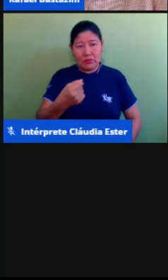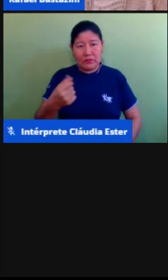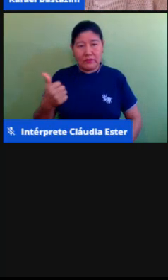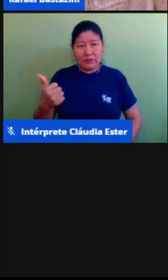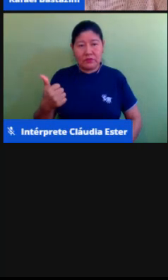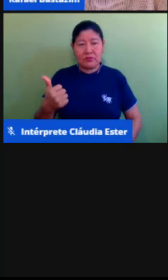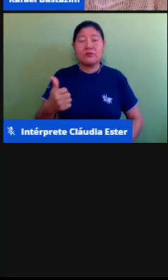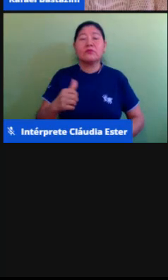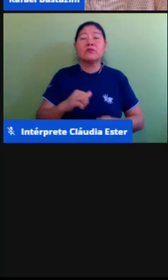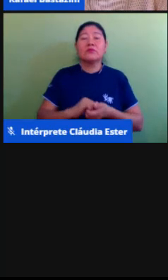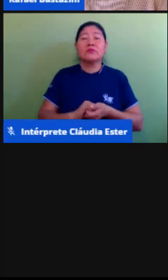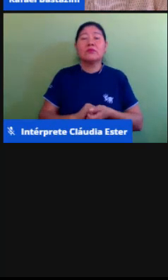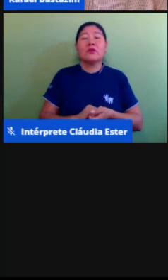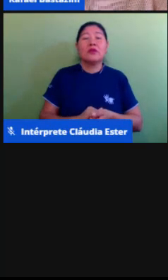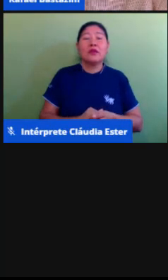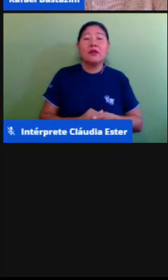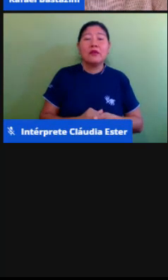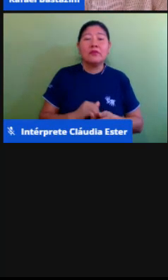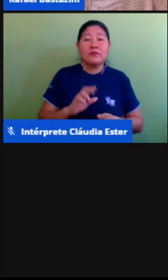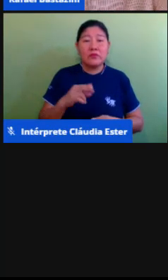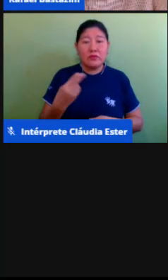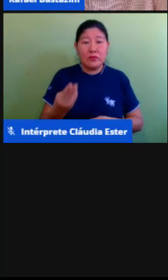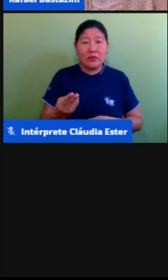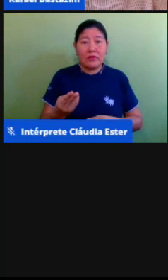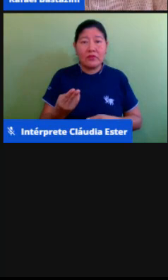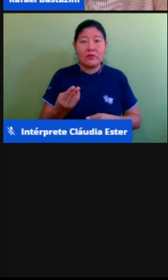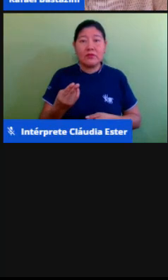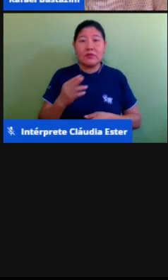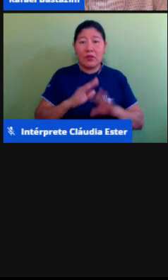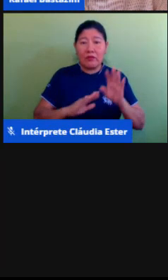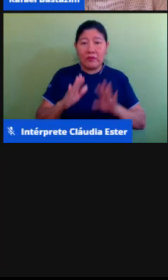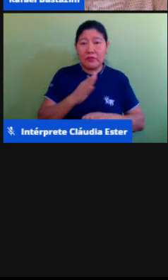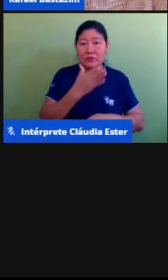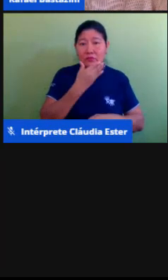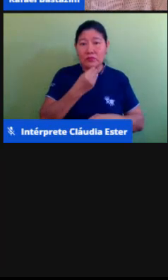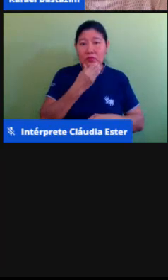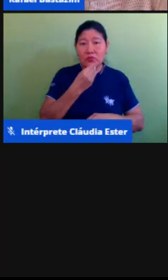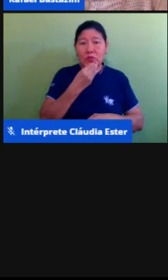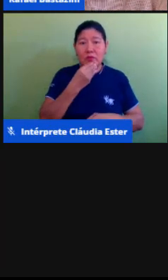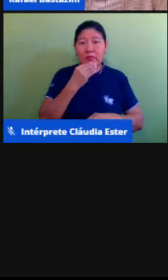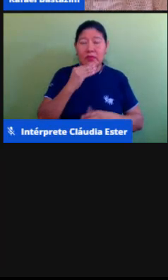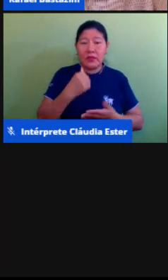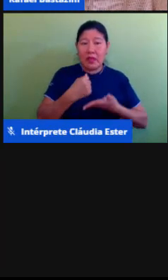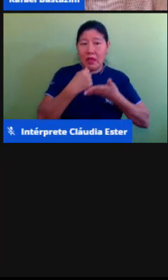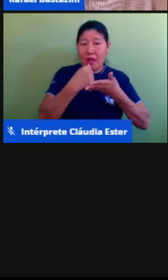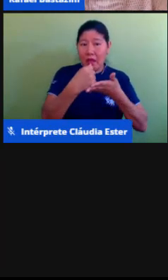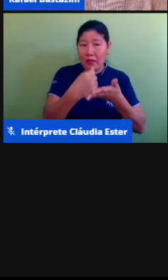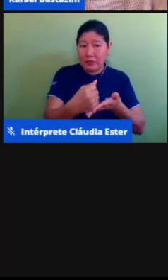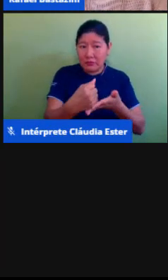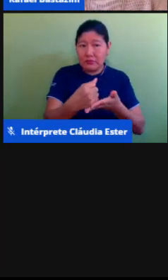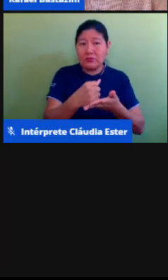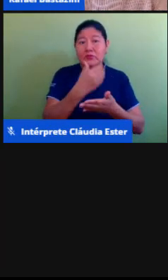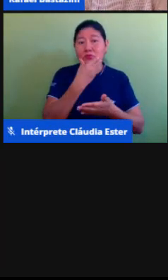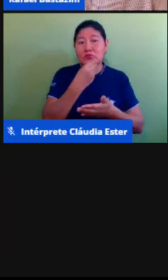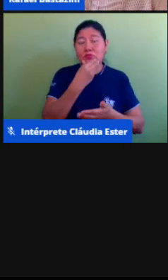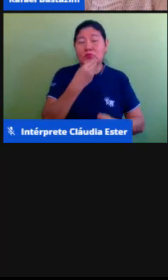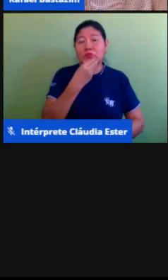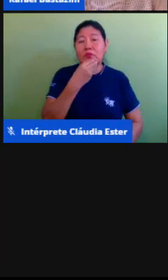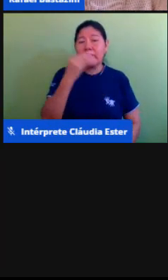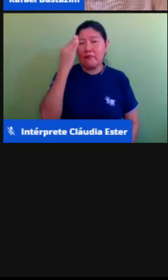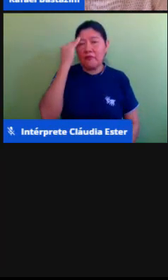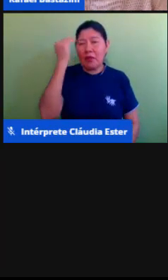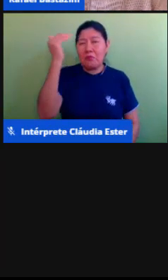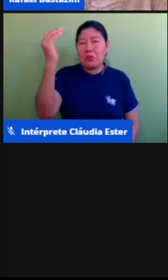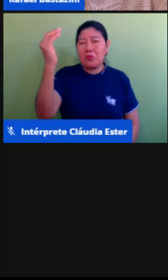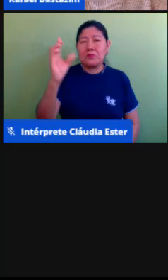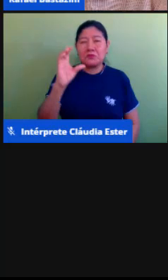De 1970 até aqui, talvez o autor que mais contribuiu foi o Dennis Cosgrove. Esse